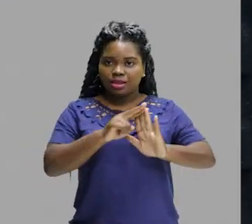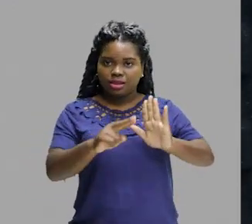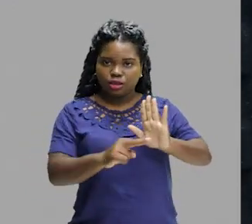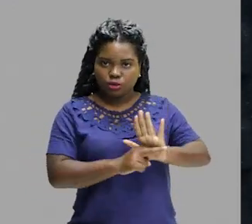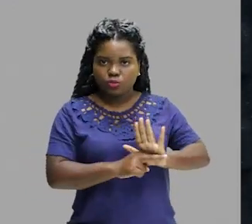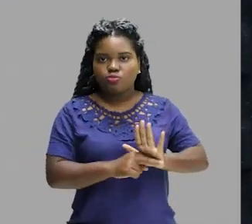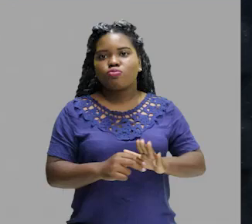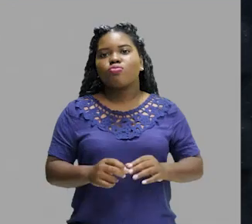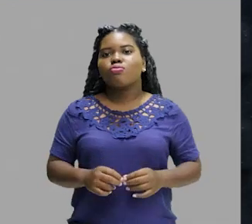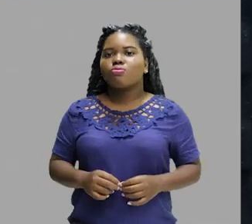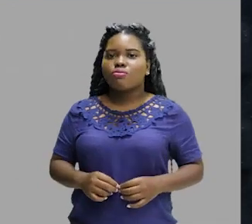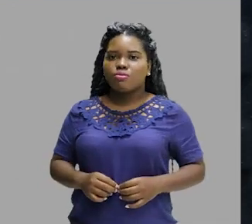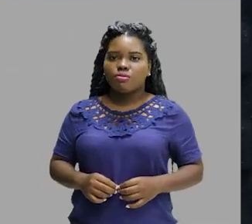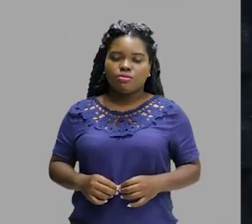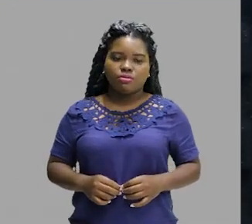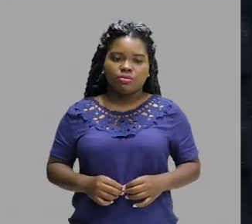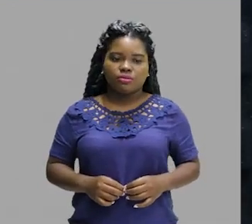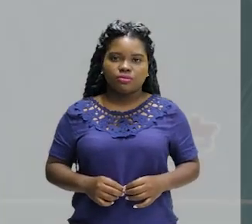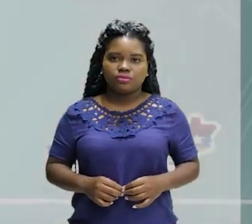tempos compostos.